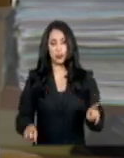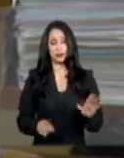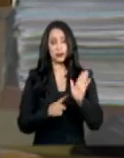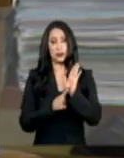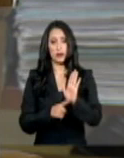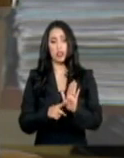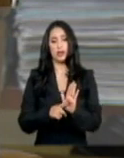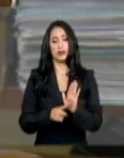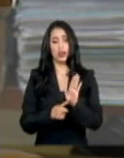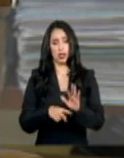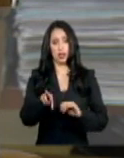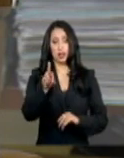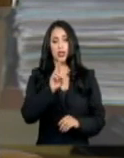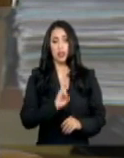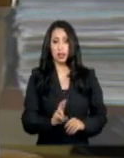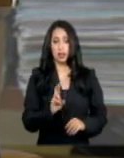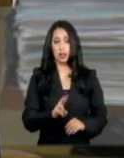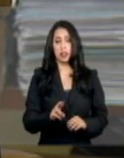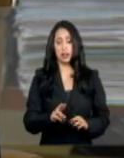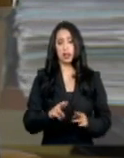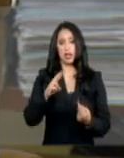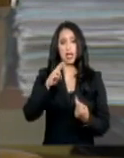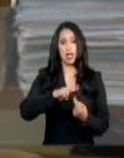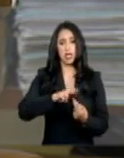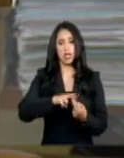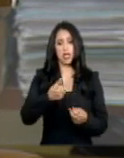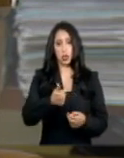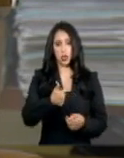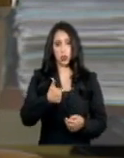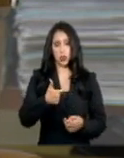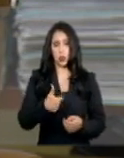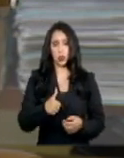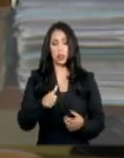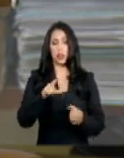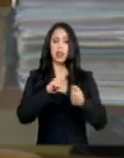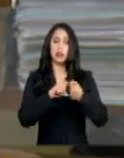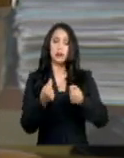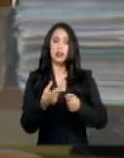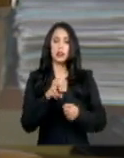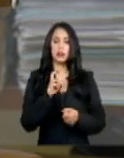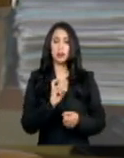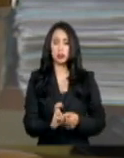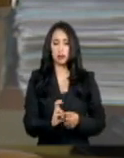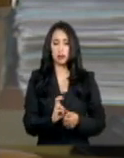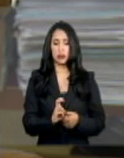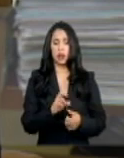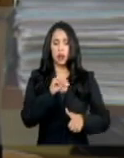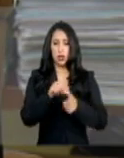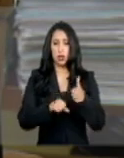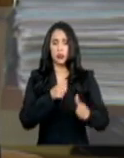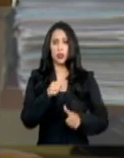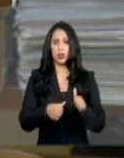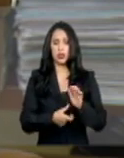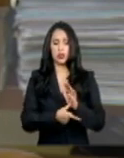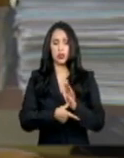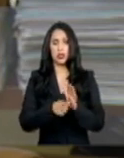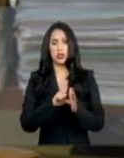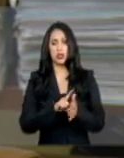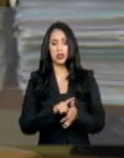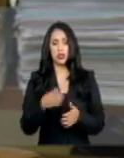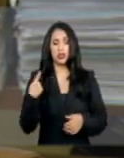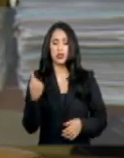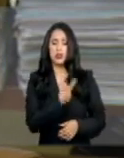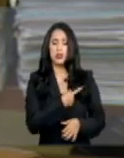eles passou a fazer o inciso 12 do artigo 5º modificando assim a posição anterior da nossa legislação